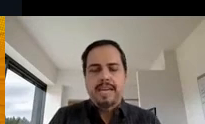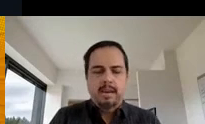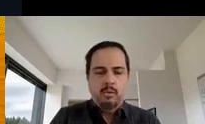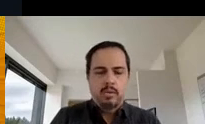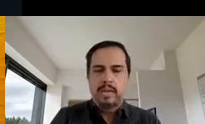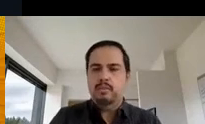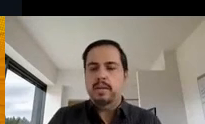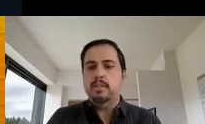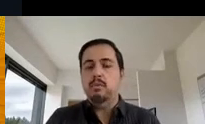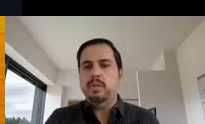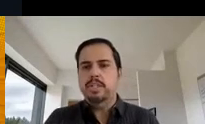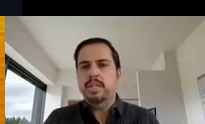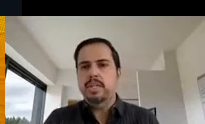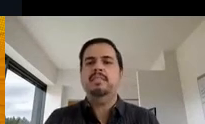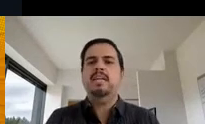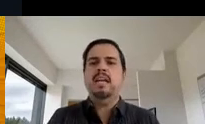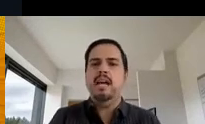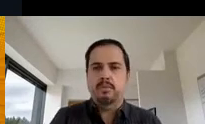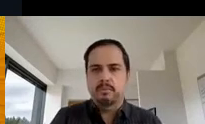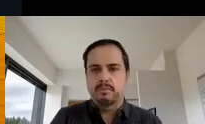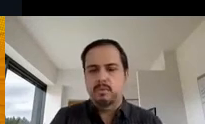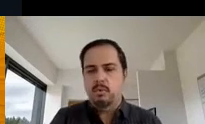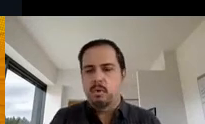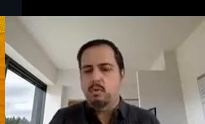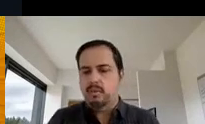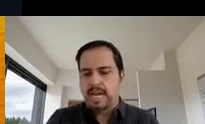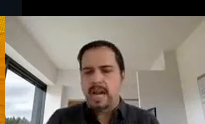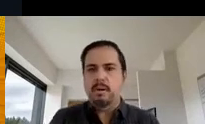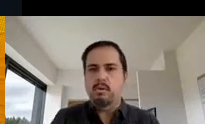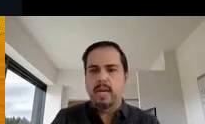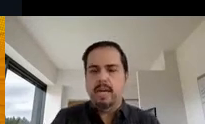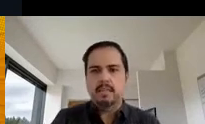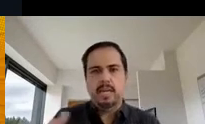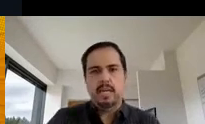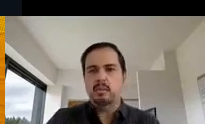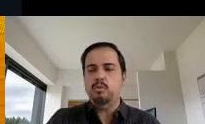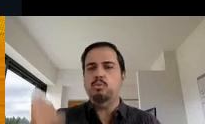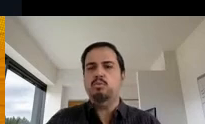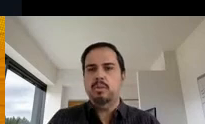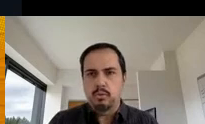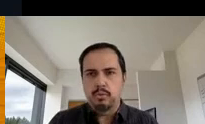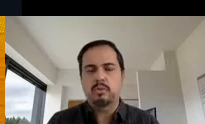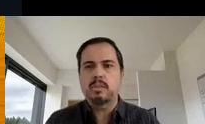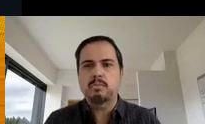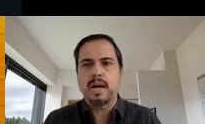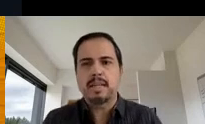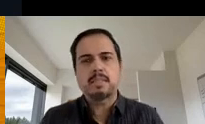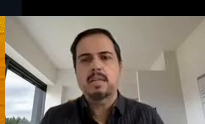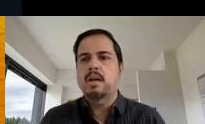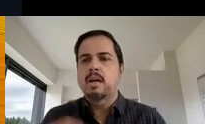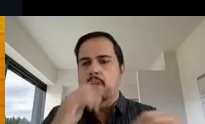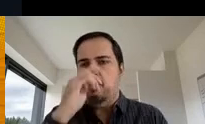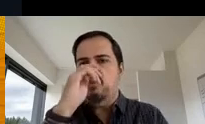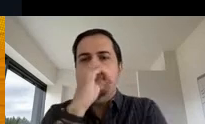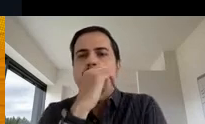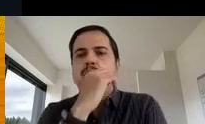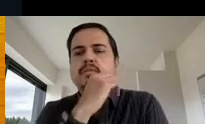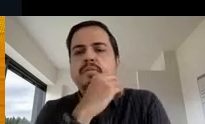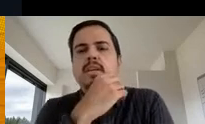modelo de negócio. O que elas fazem hoje é insanável. Ou você acaba com elas e recria tudo de novo em outras